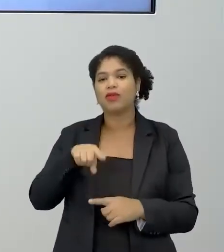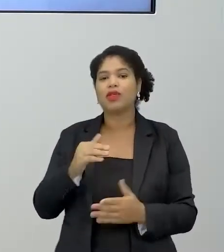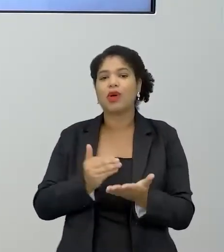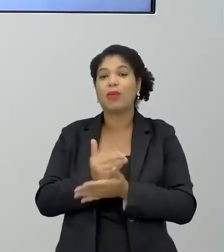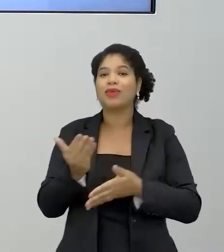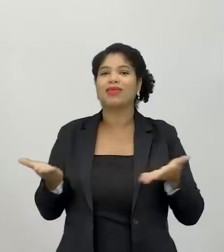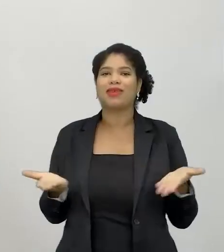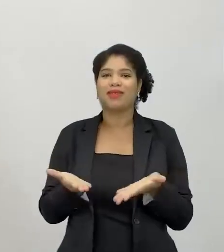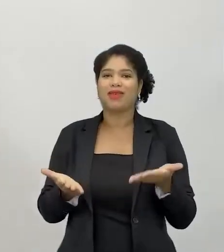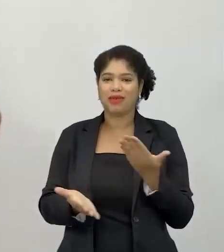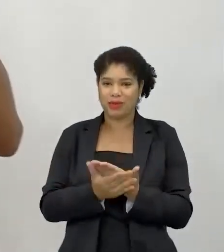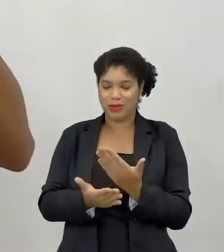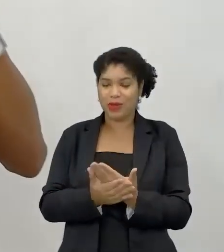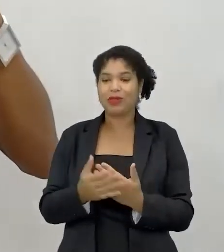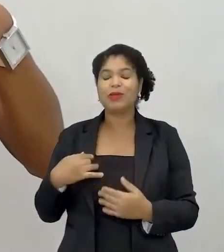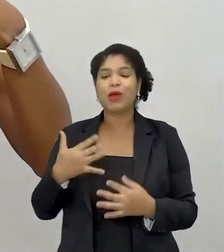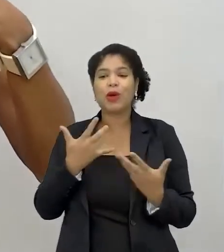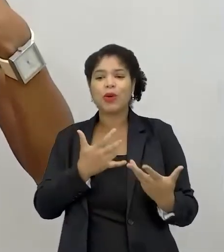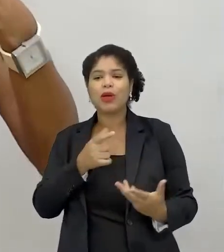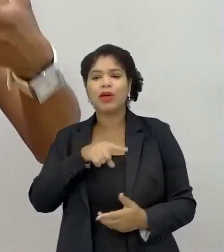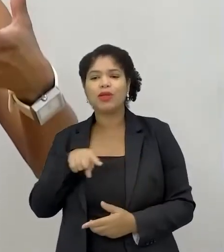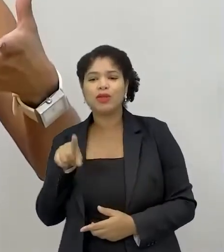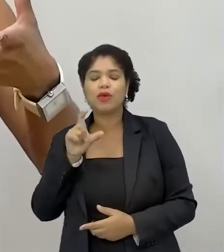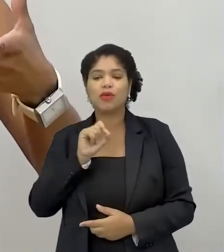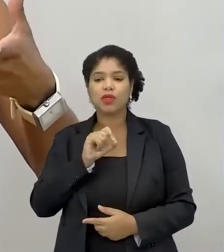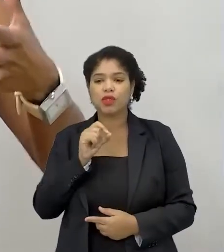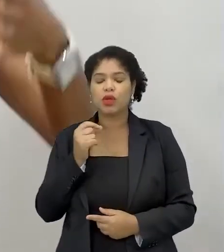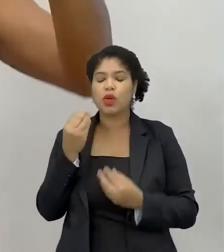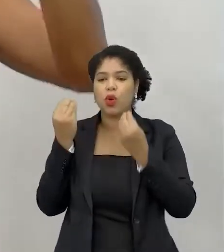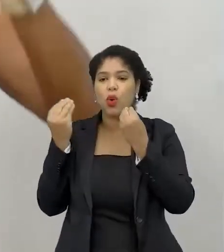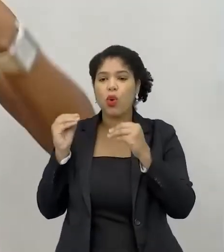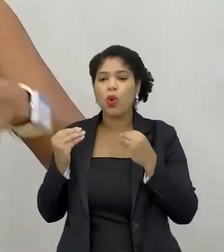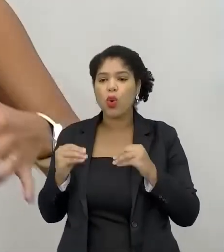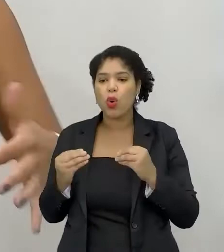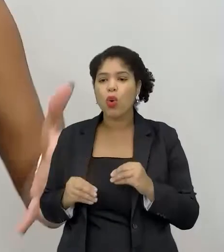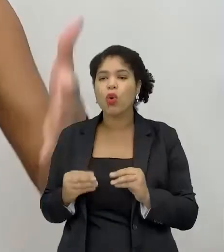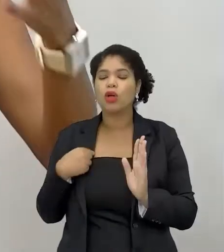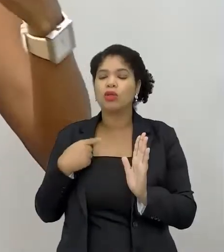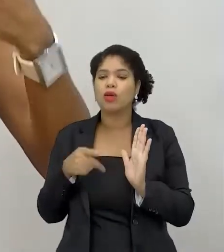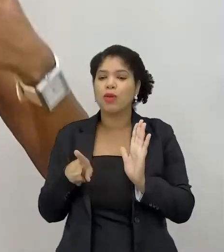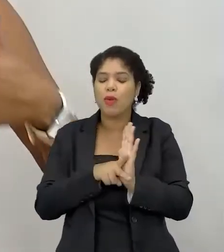os seus estudos agora. Então, eu quero que você coloque isso aí nos